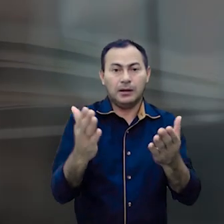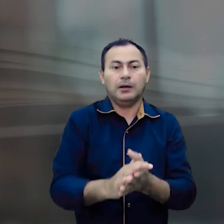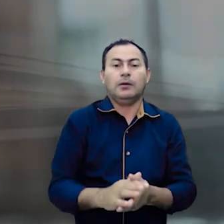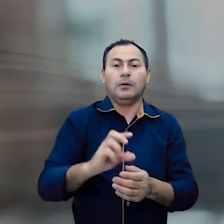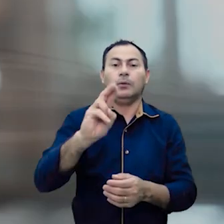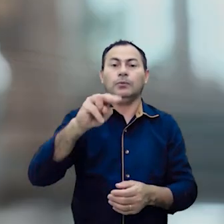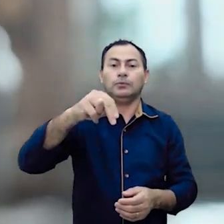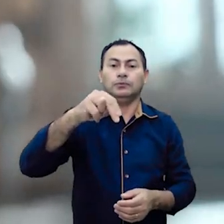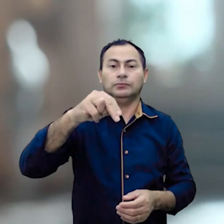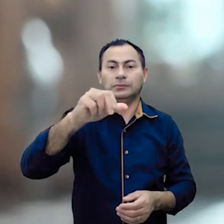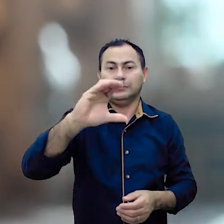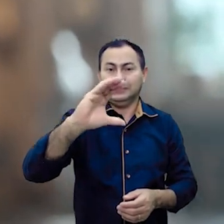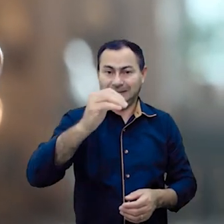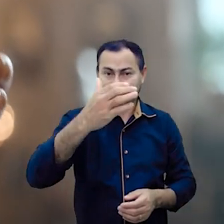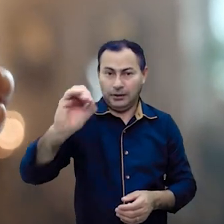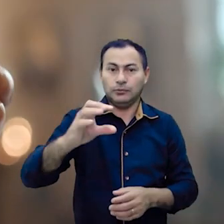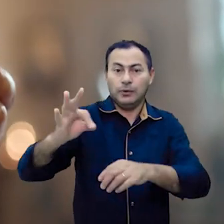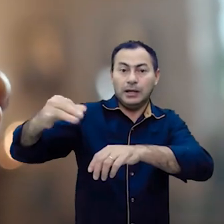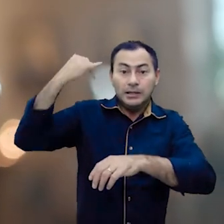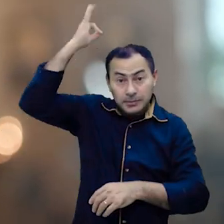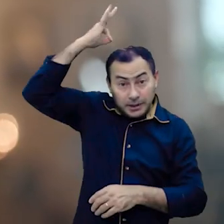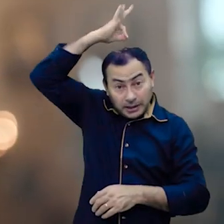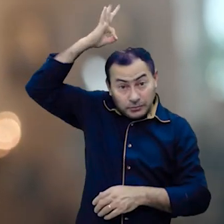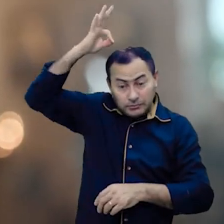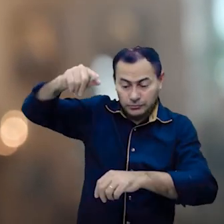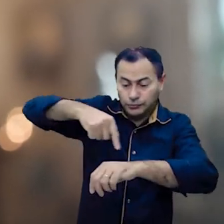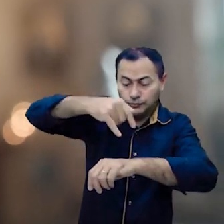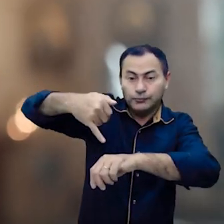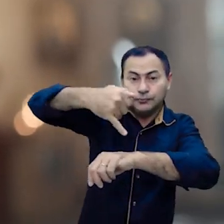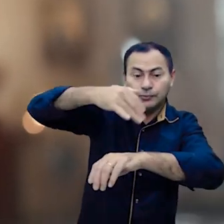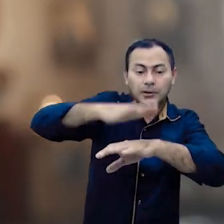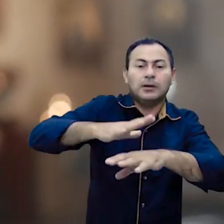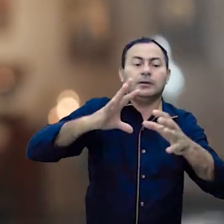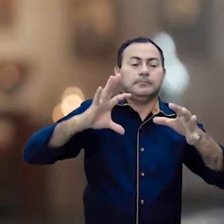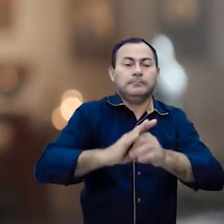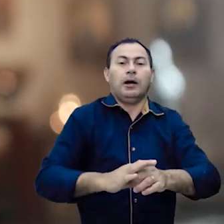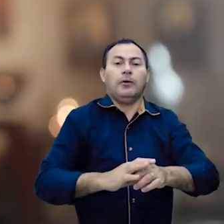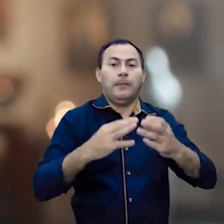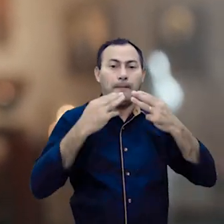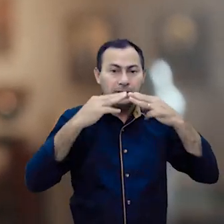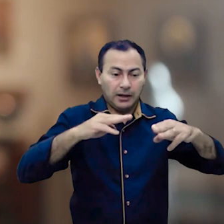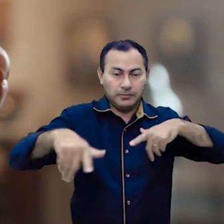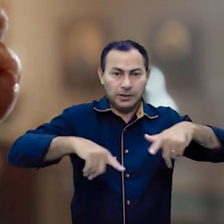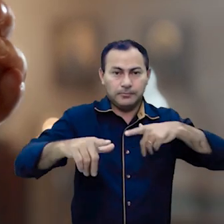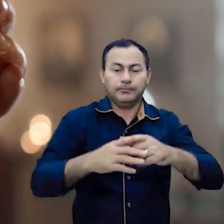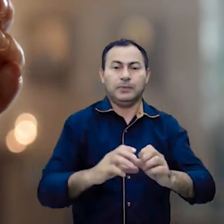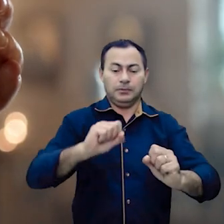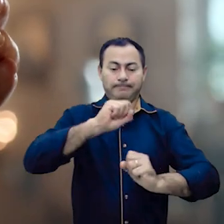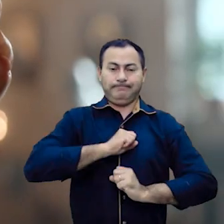Essa é a unção do Espírito Santo que está sobre eles e essa unção é sempre associada com Ministérios